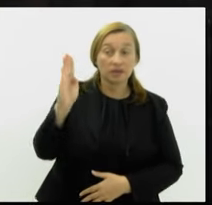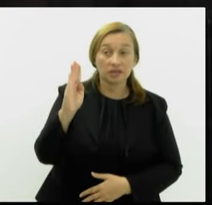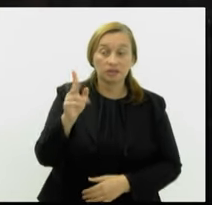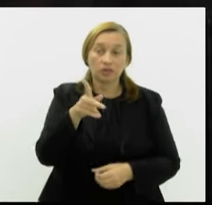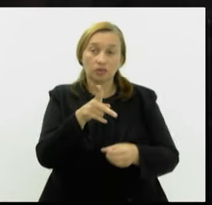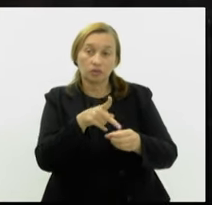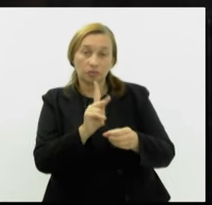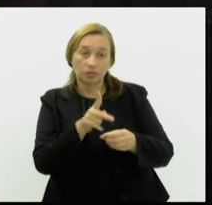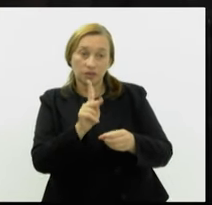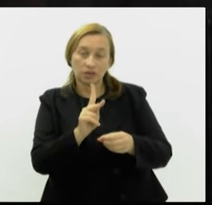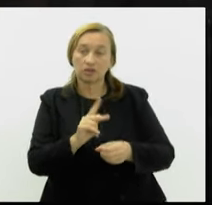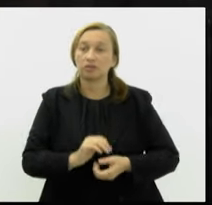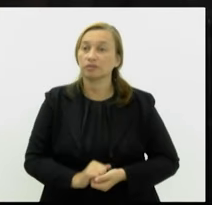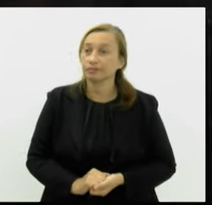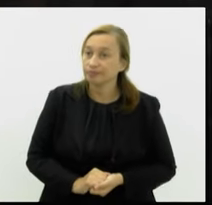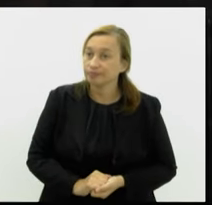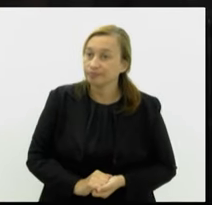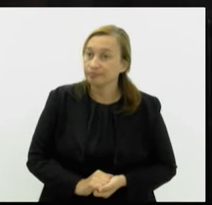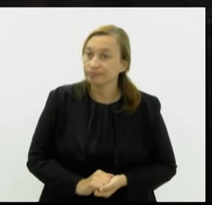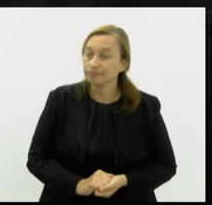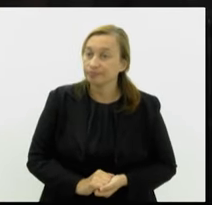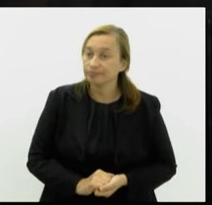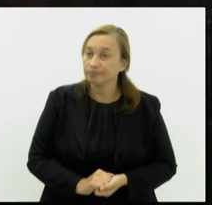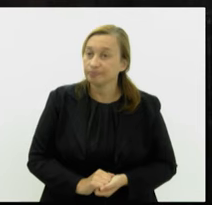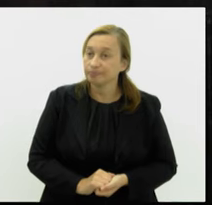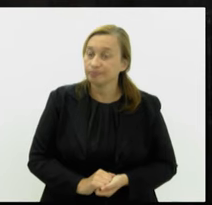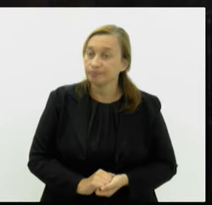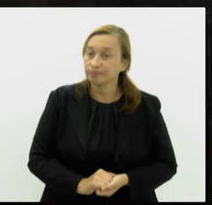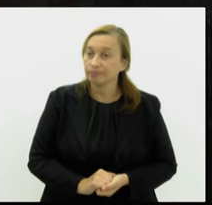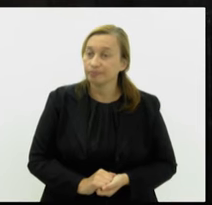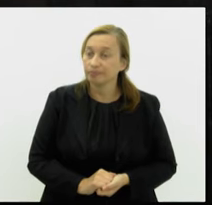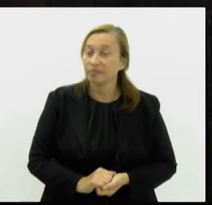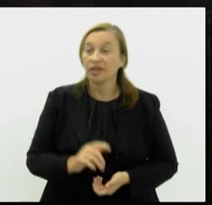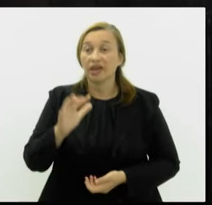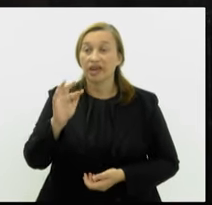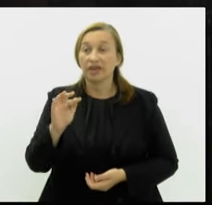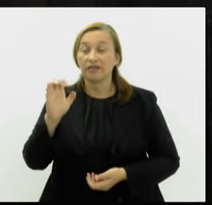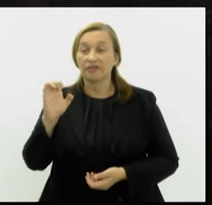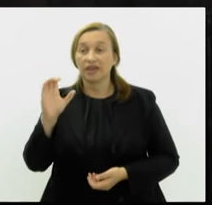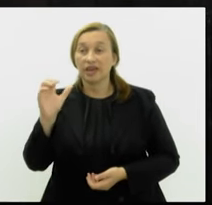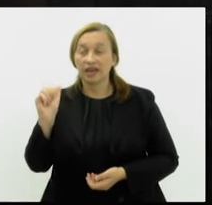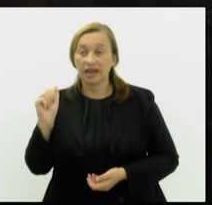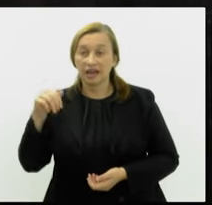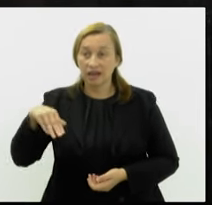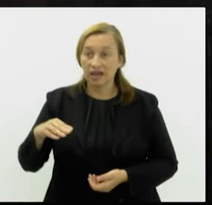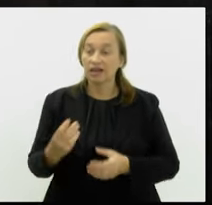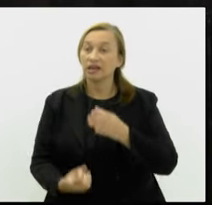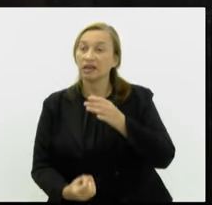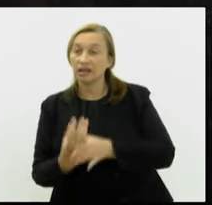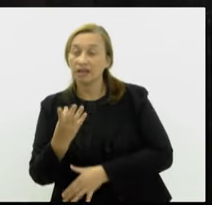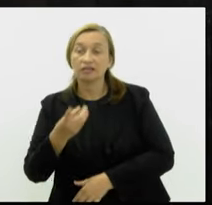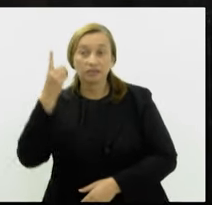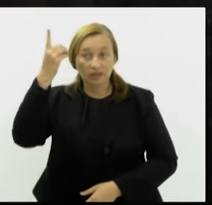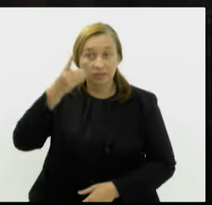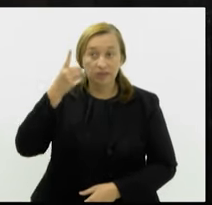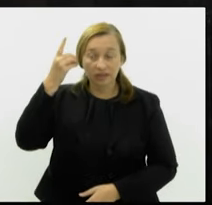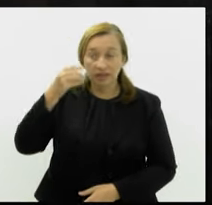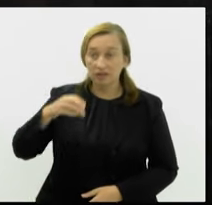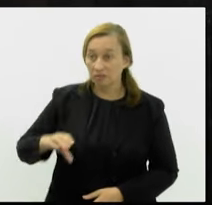royalties participação especial. Contingencia o FECAM, criado pelo deputado Carlos